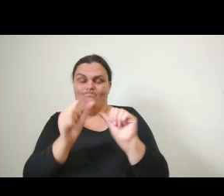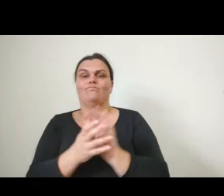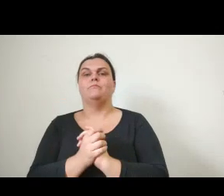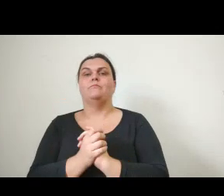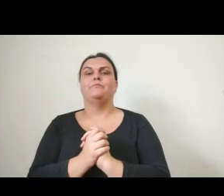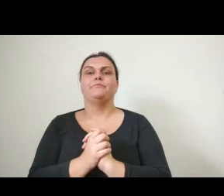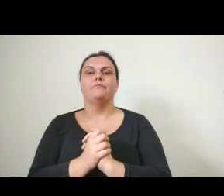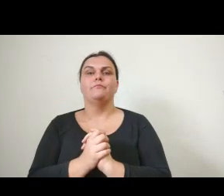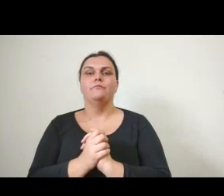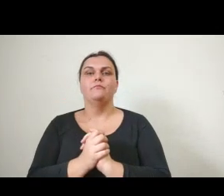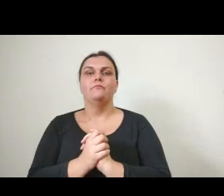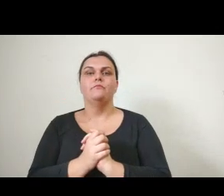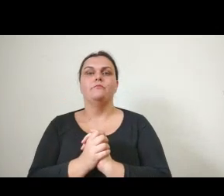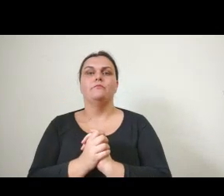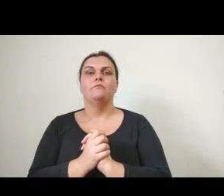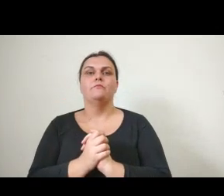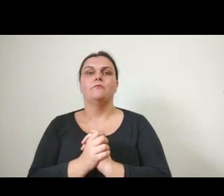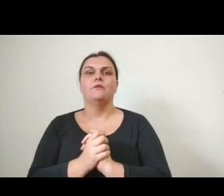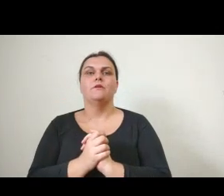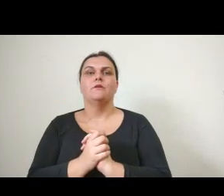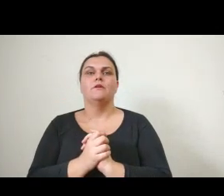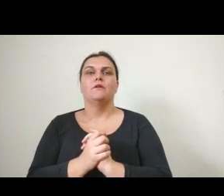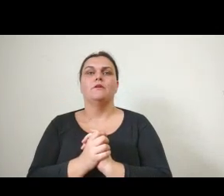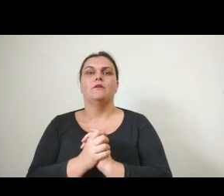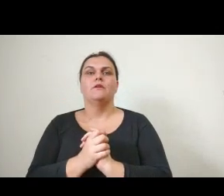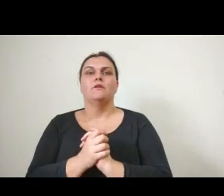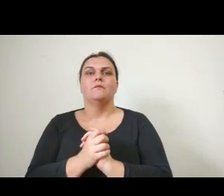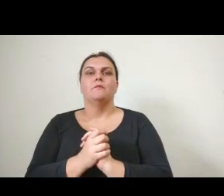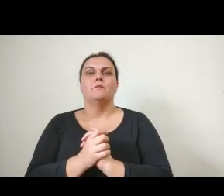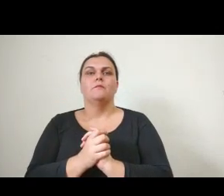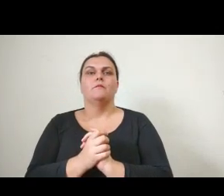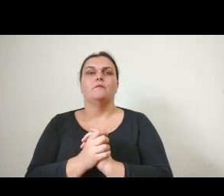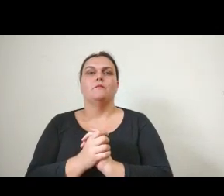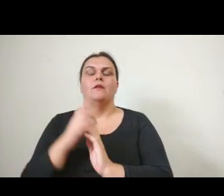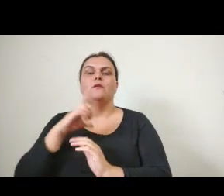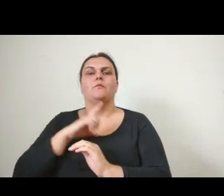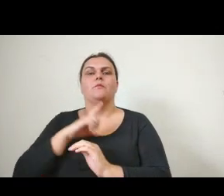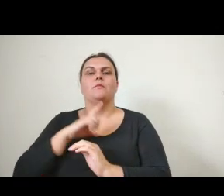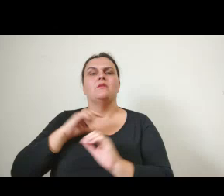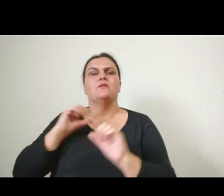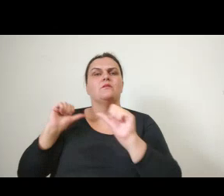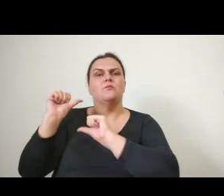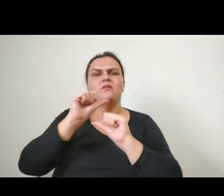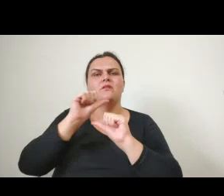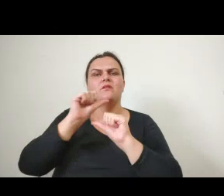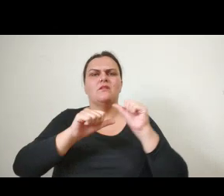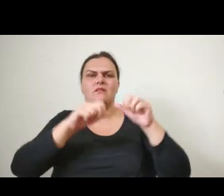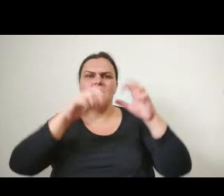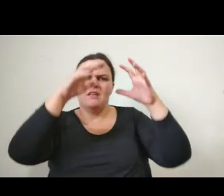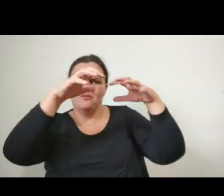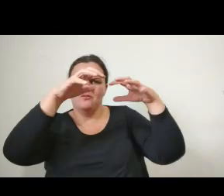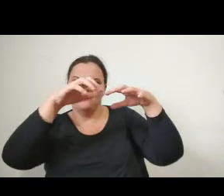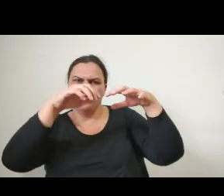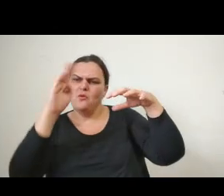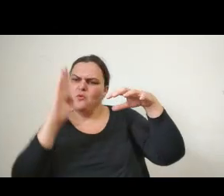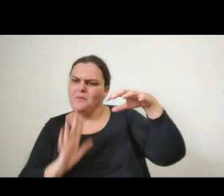mudanças aí previstas para a temperatura ao longo do território brasileiro no verão e no inverno,